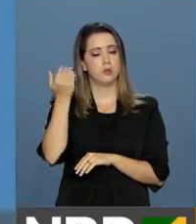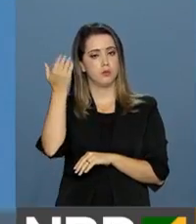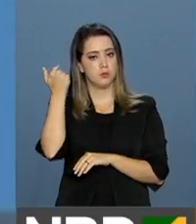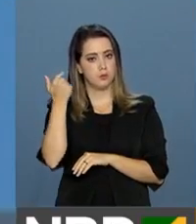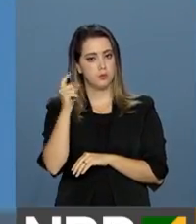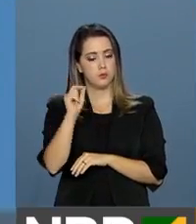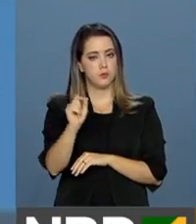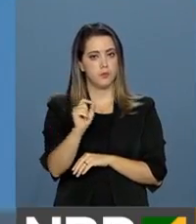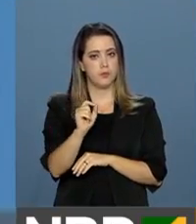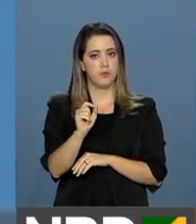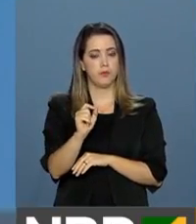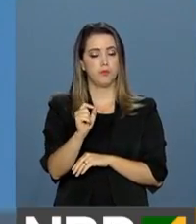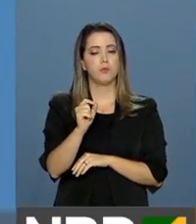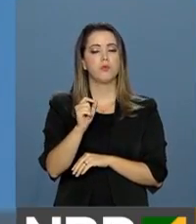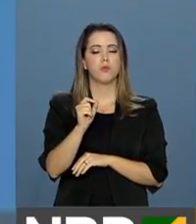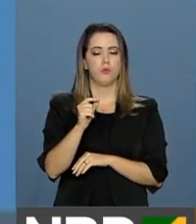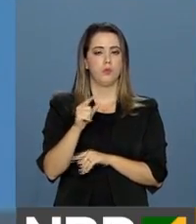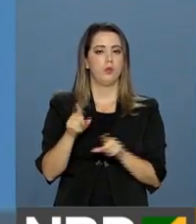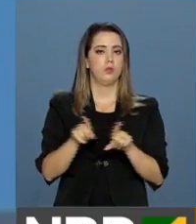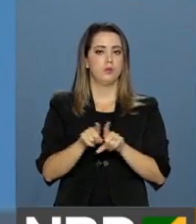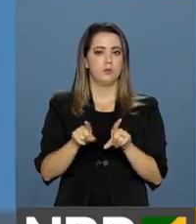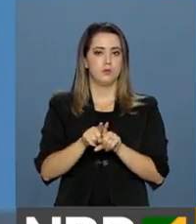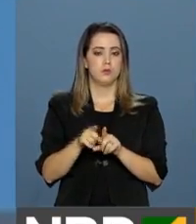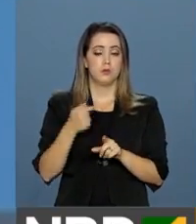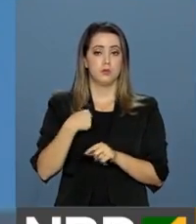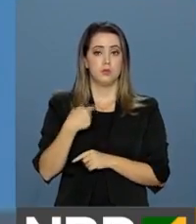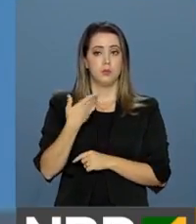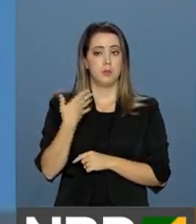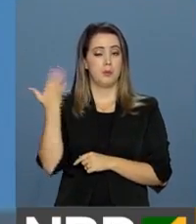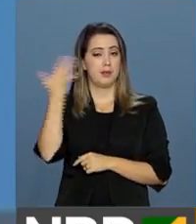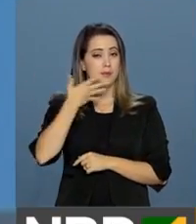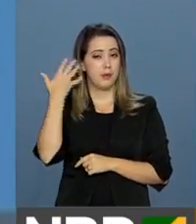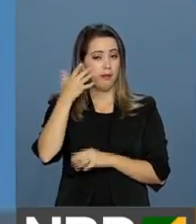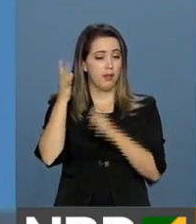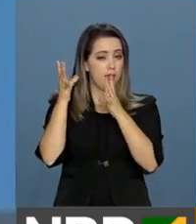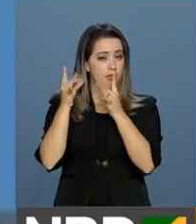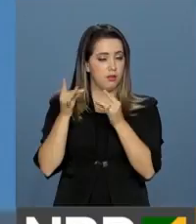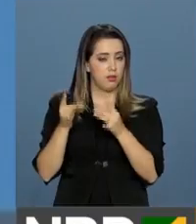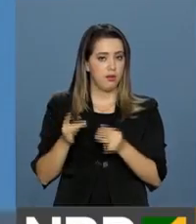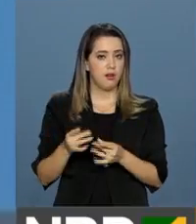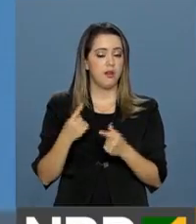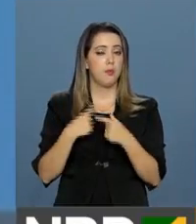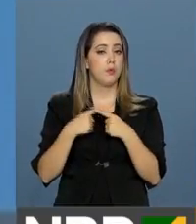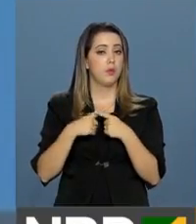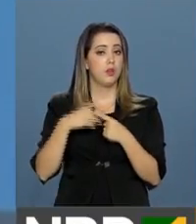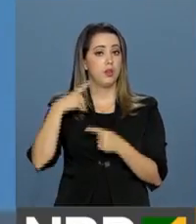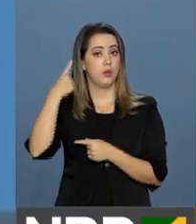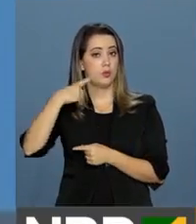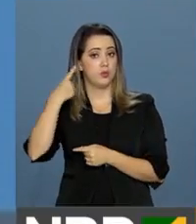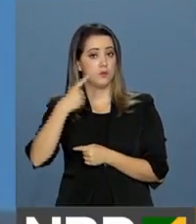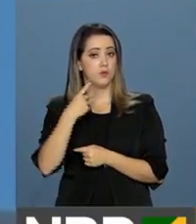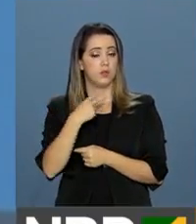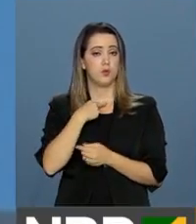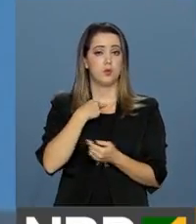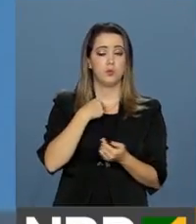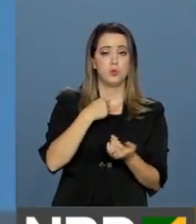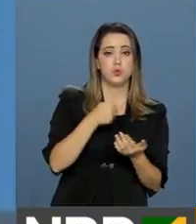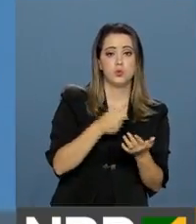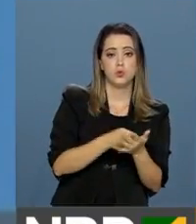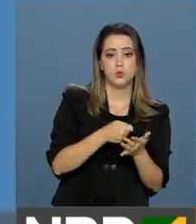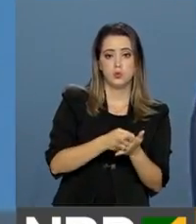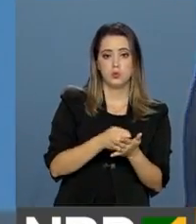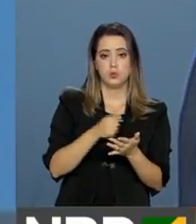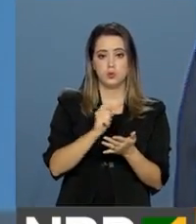oportunidade eu até atitude justificativa cresce daqui a pouco elogiável de estresse